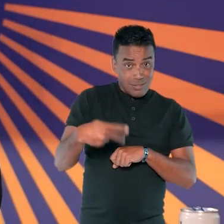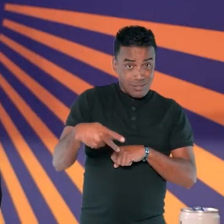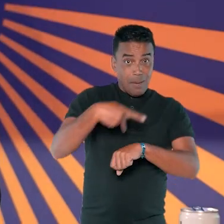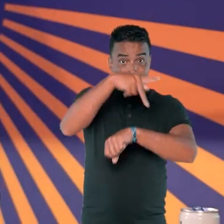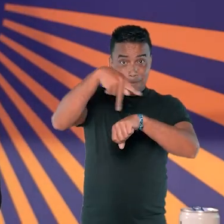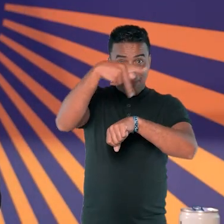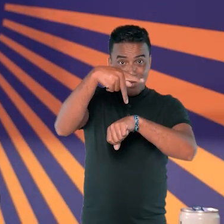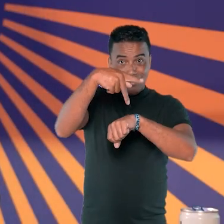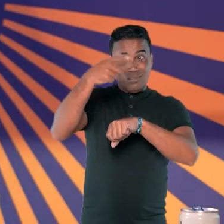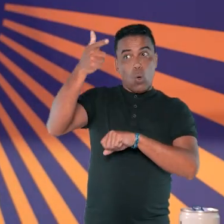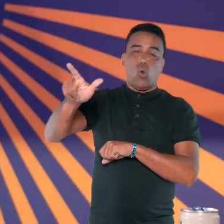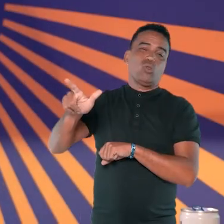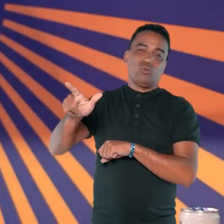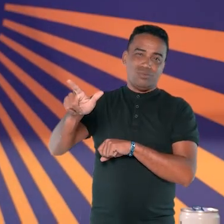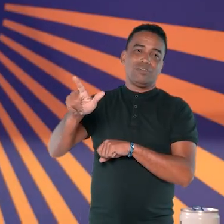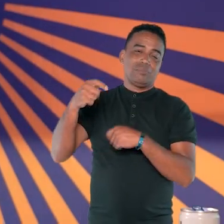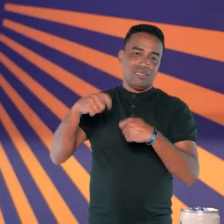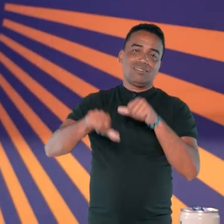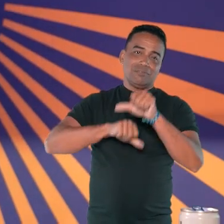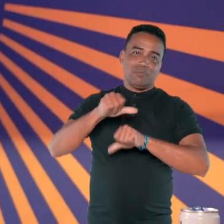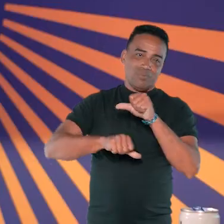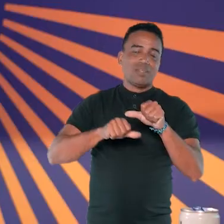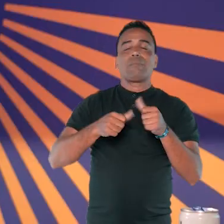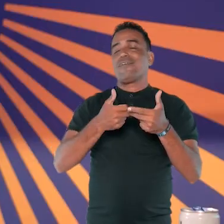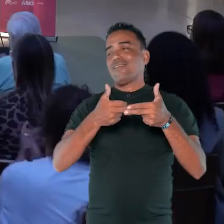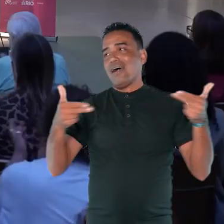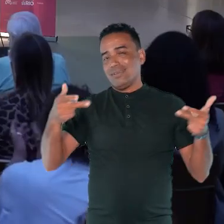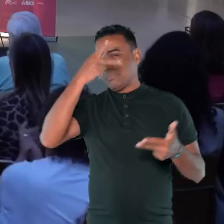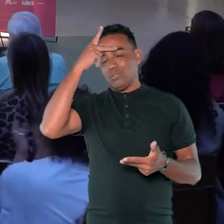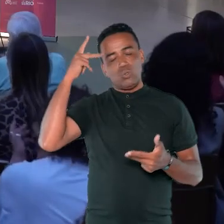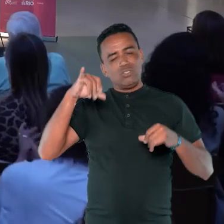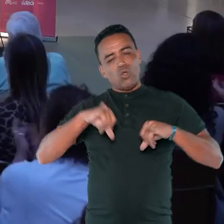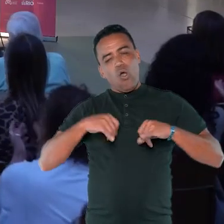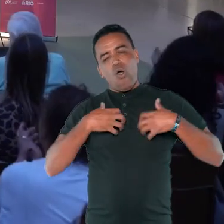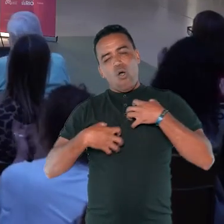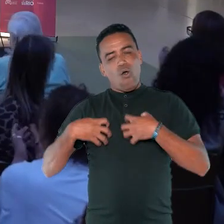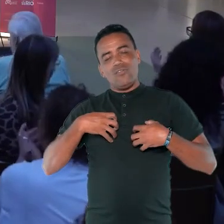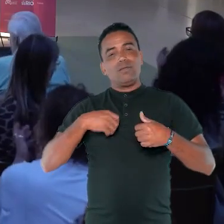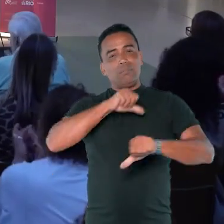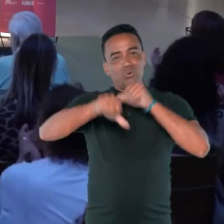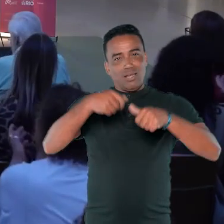de ser outro que não este, de tantas desventuras para tantas pessoas.